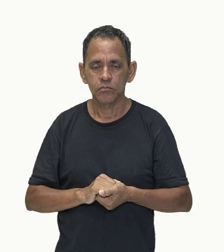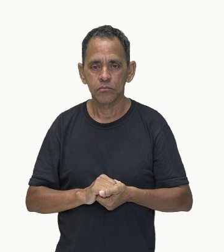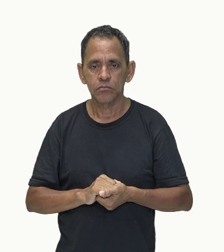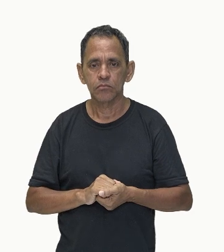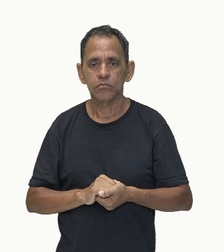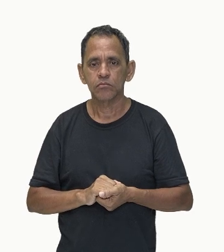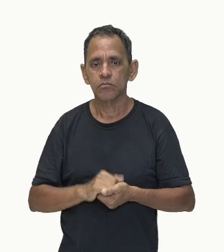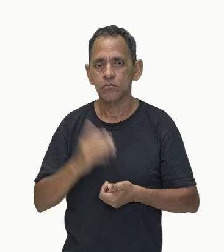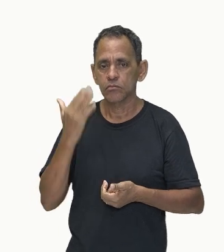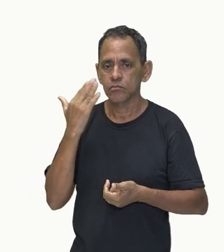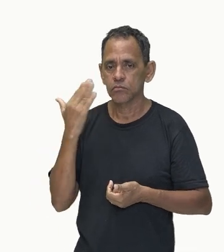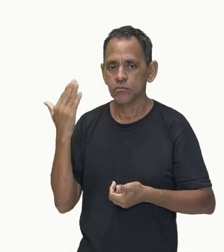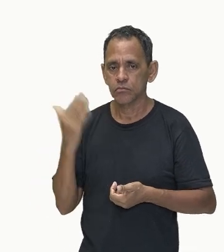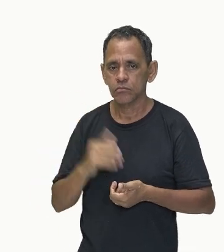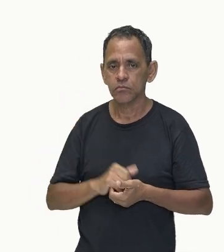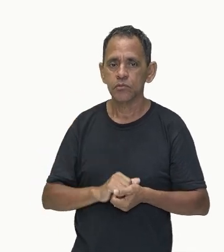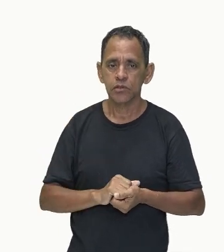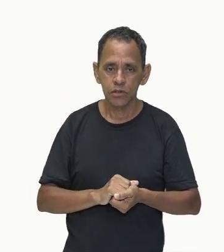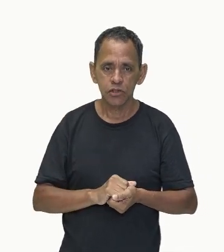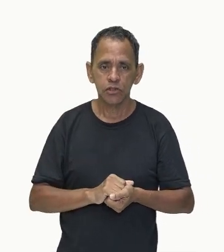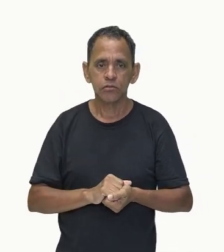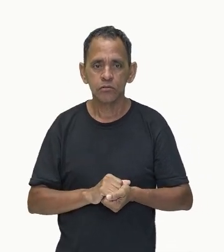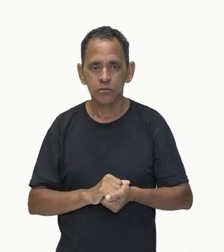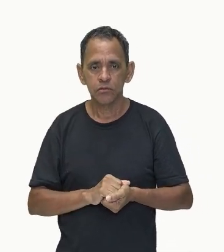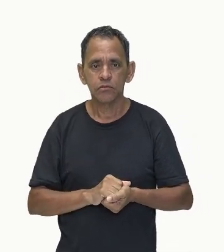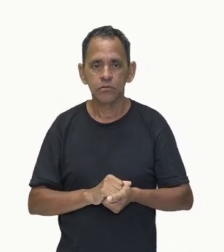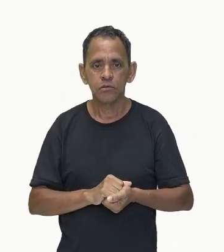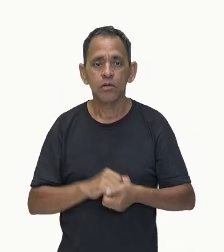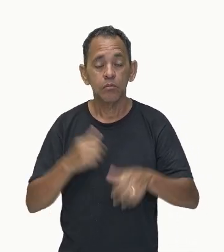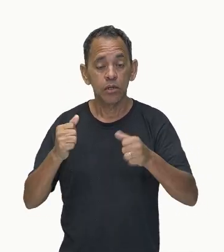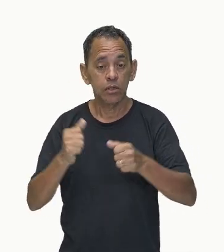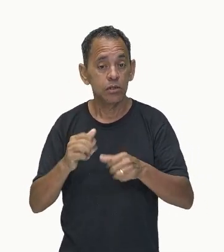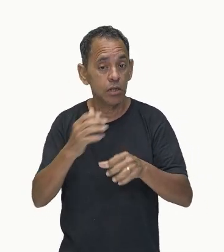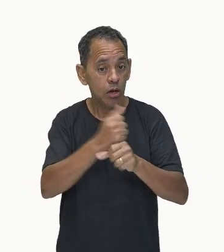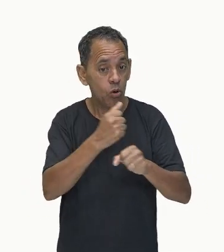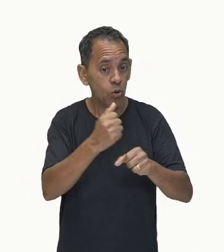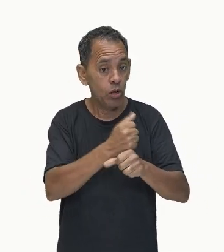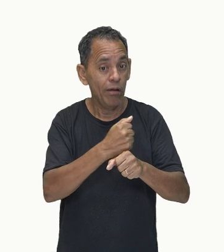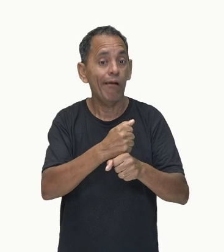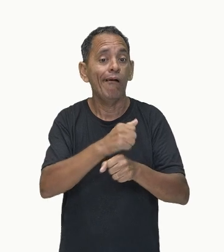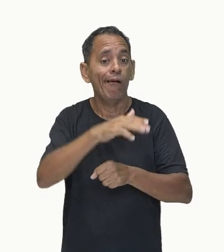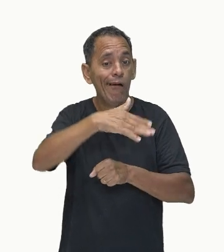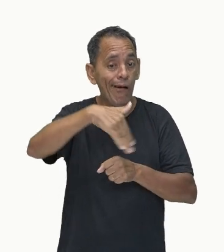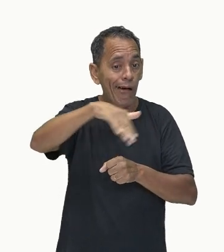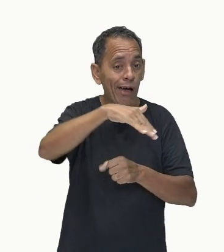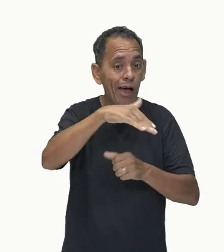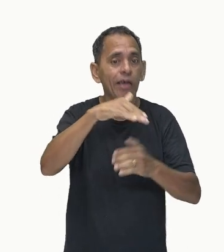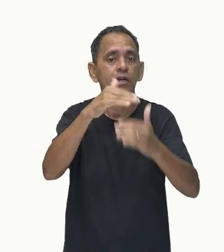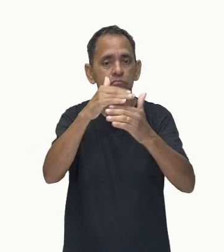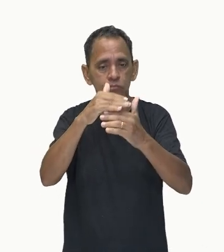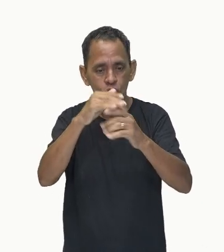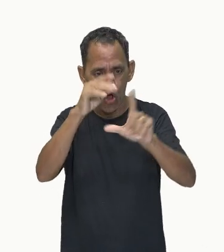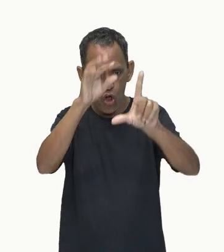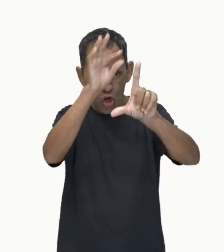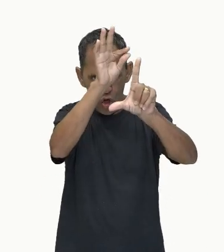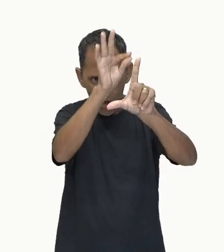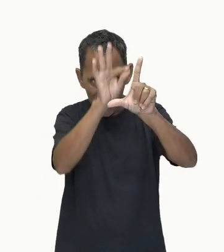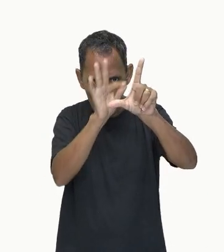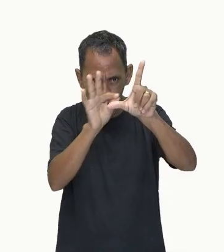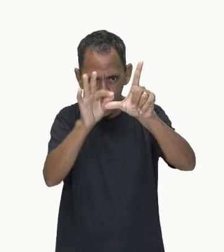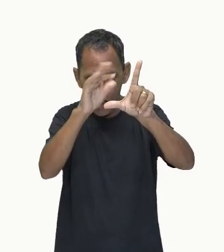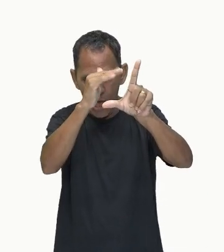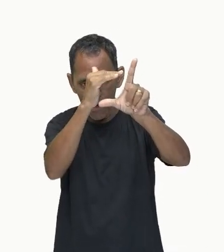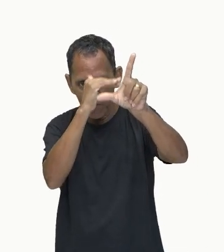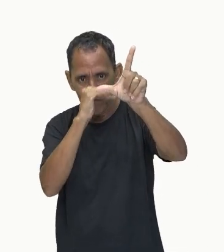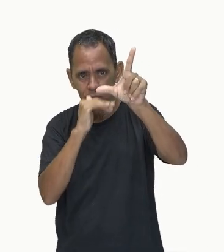ó. Para calcular o trabalho, devemos calcular a área abaixo da curva formada no plano cartesiano,